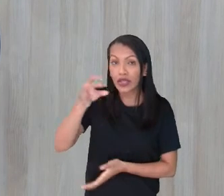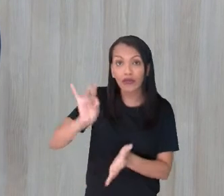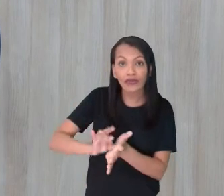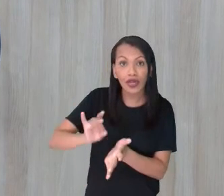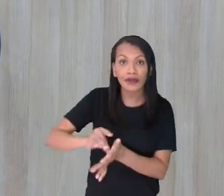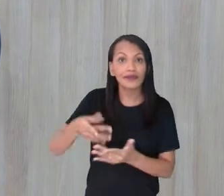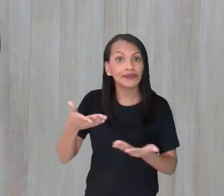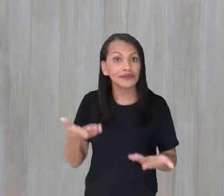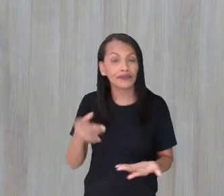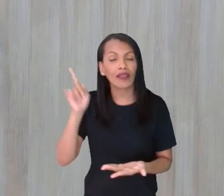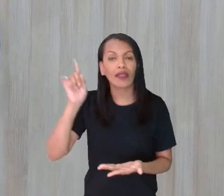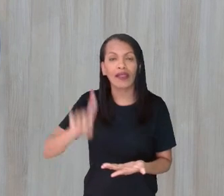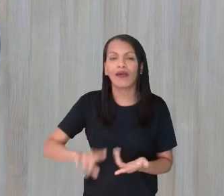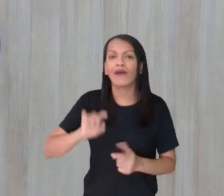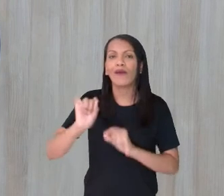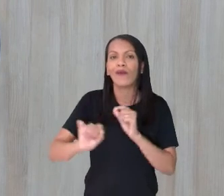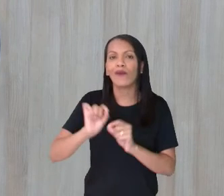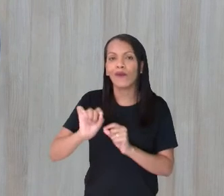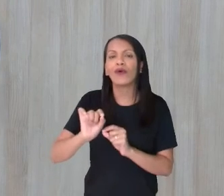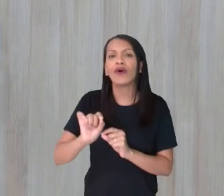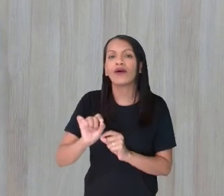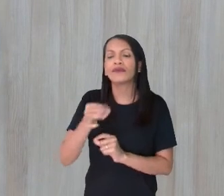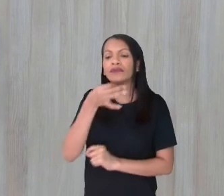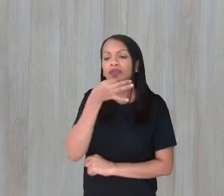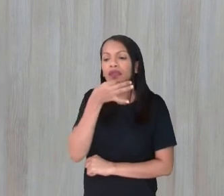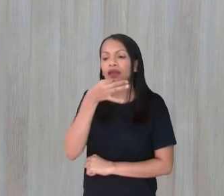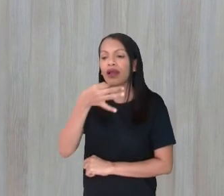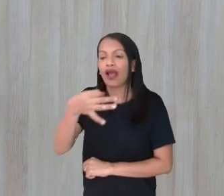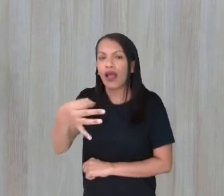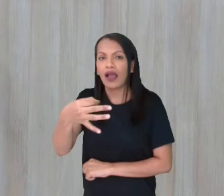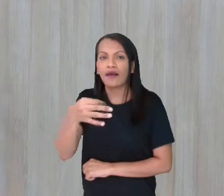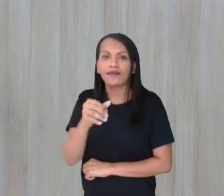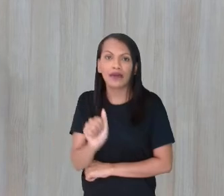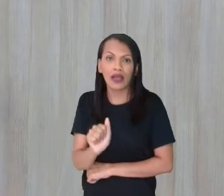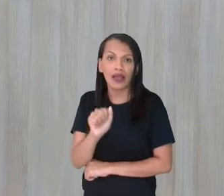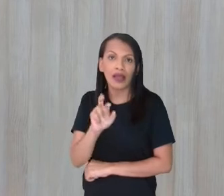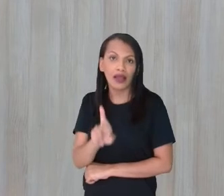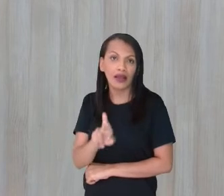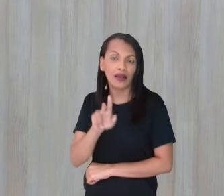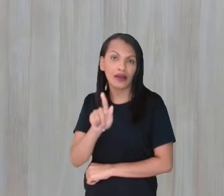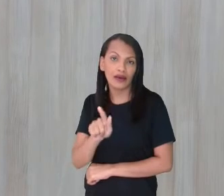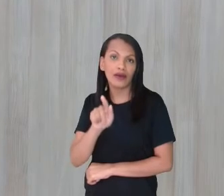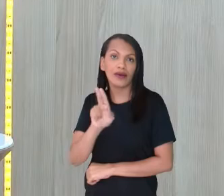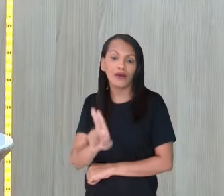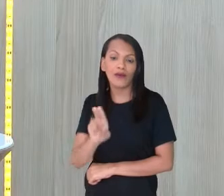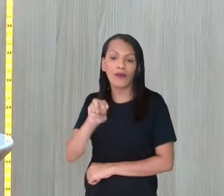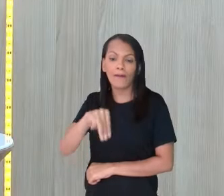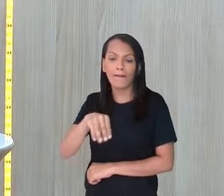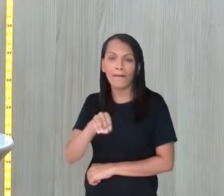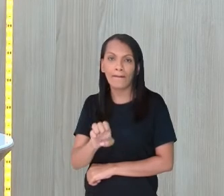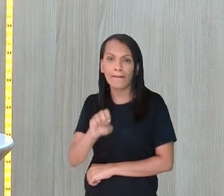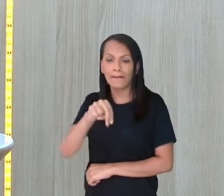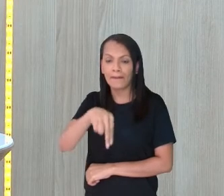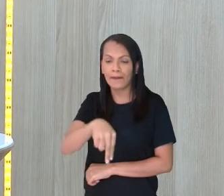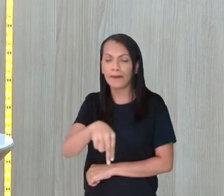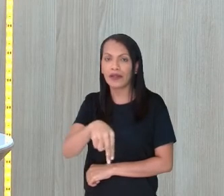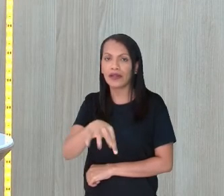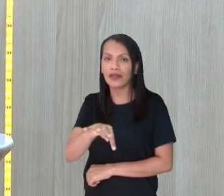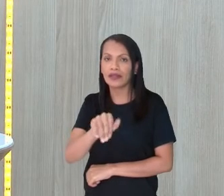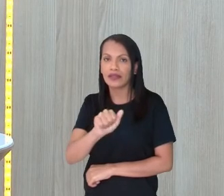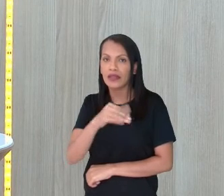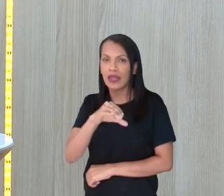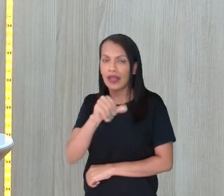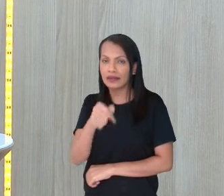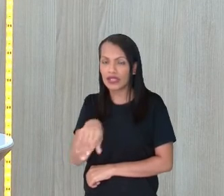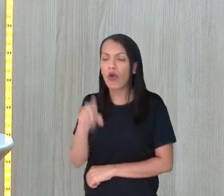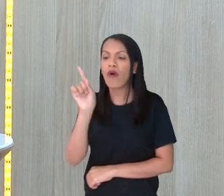tese? Através da argumentação. Não é isso, professora Cláudia? É isso, professora. Qual é a sua experiência aí com o artigo de